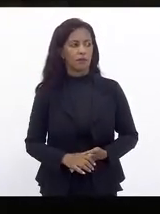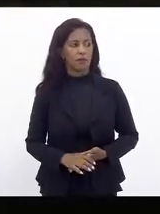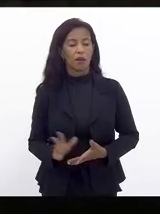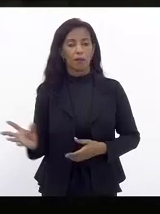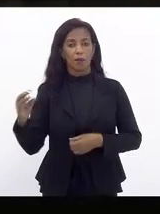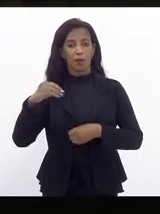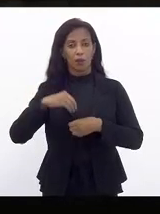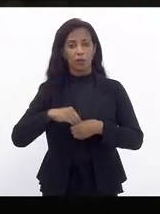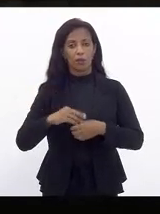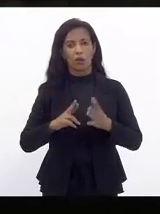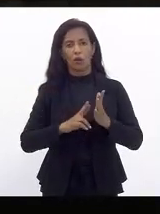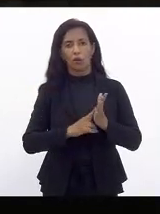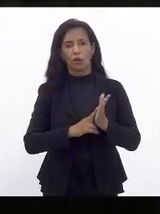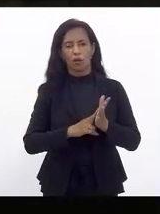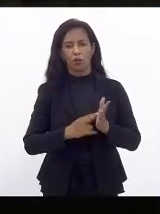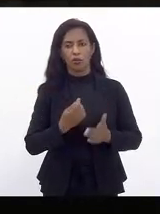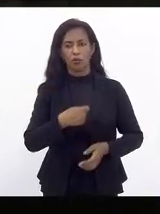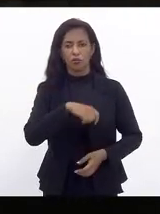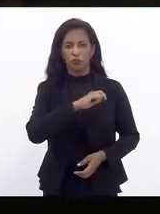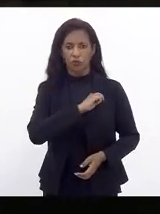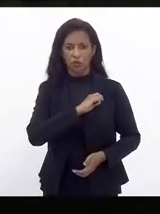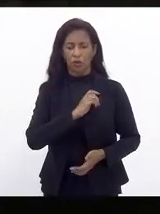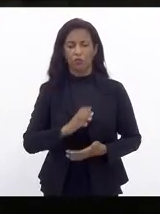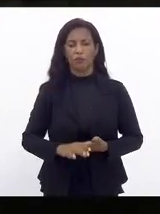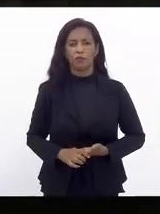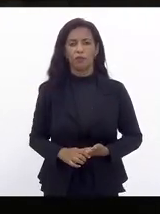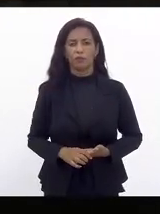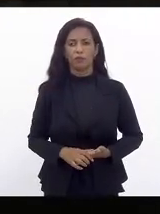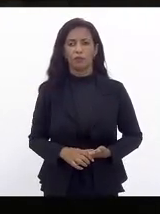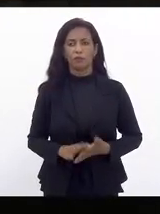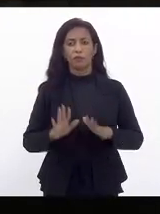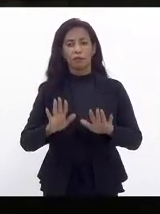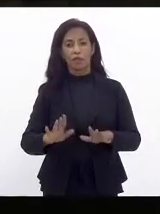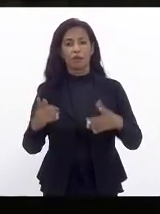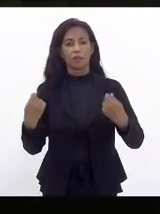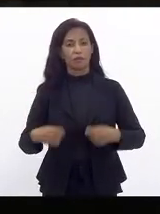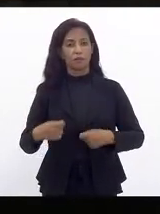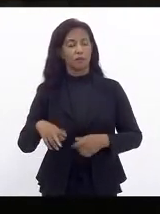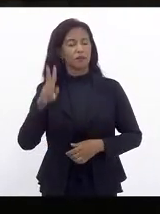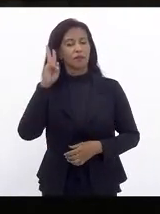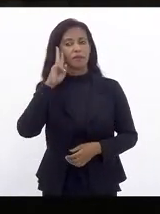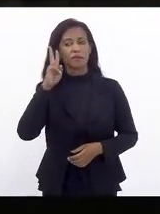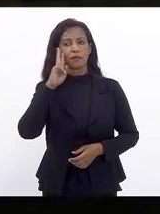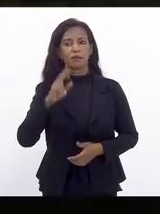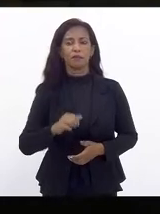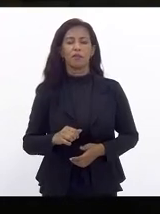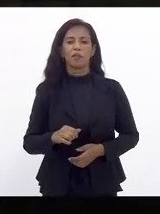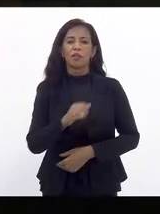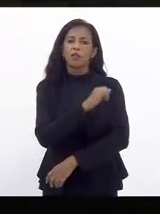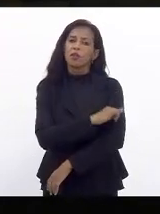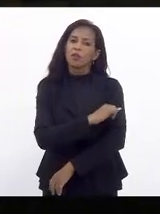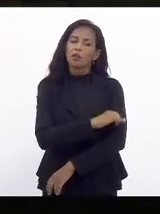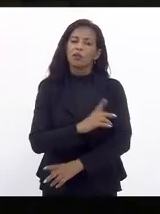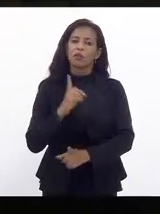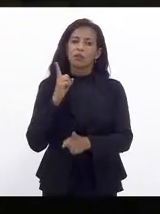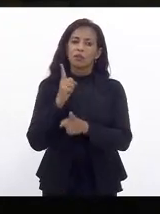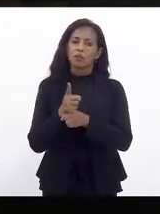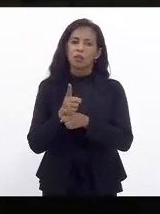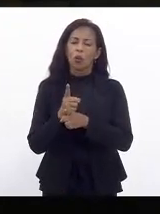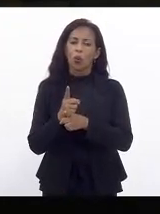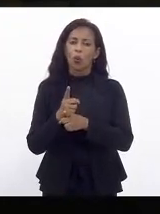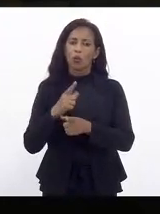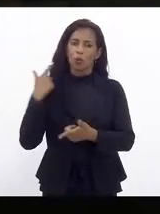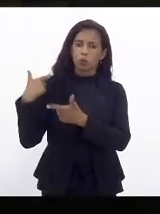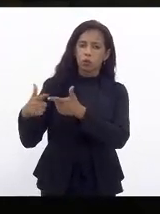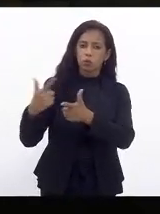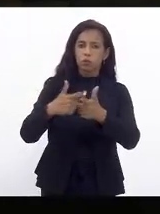adesão ao regime de recuperação fiscal. Mas a gente precisa lembrar que o Rio de Janeiro se encontra numa bola de